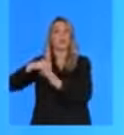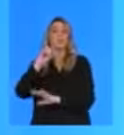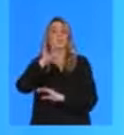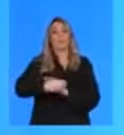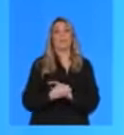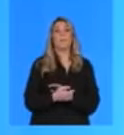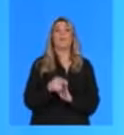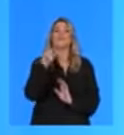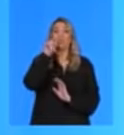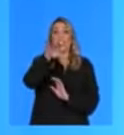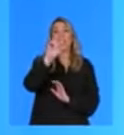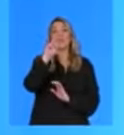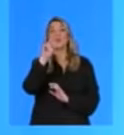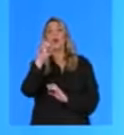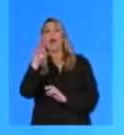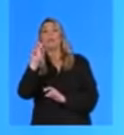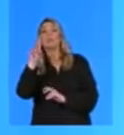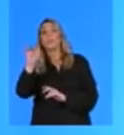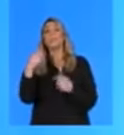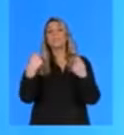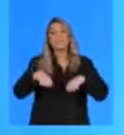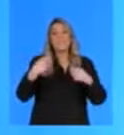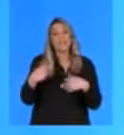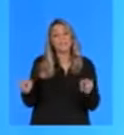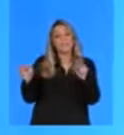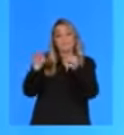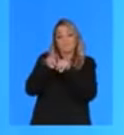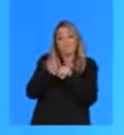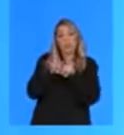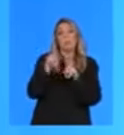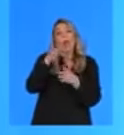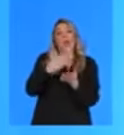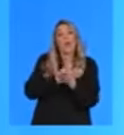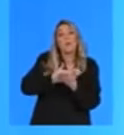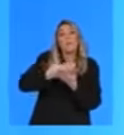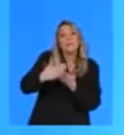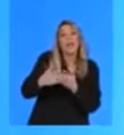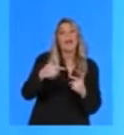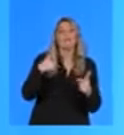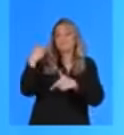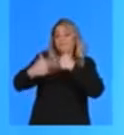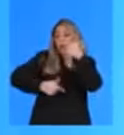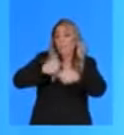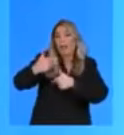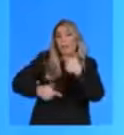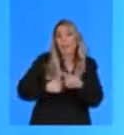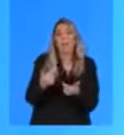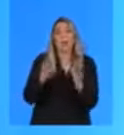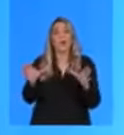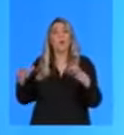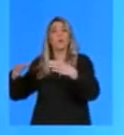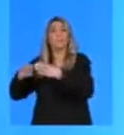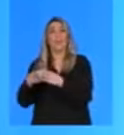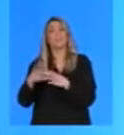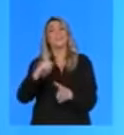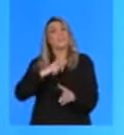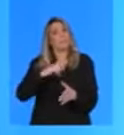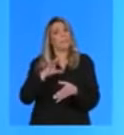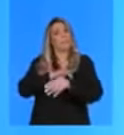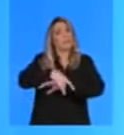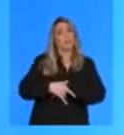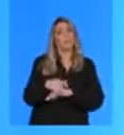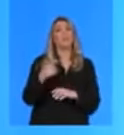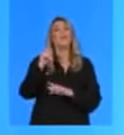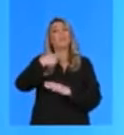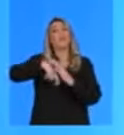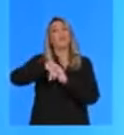Eduardo fazer um termo de ajuste de Conduta com o ministério público para contratar a gari da comunidade porque tem questão de segurança isso é fácil de resolver e nós